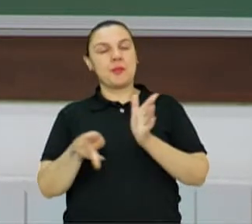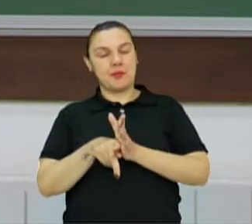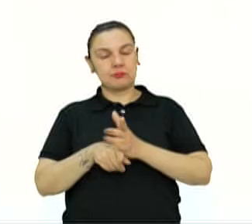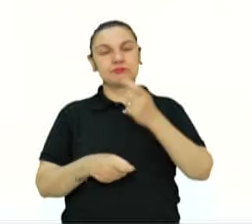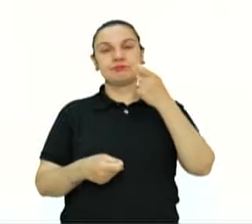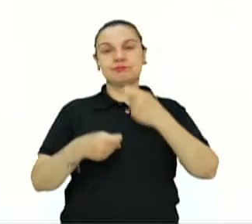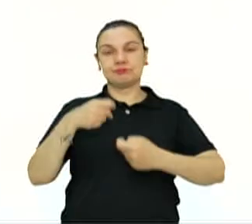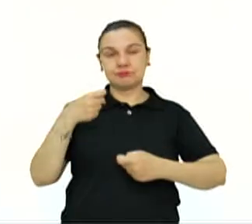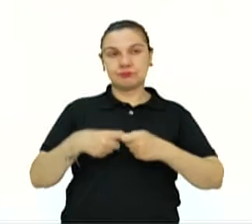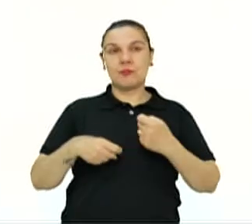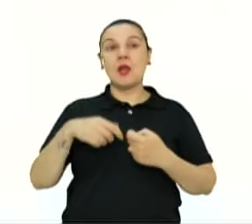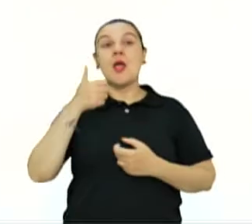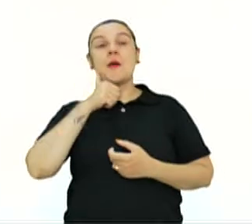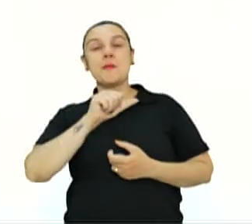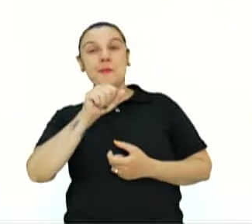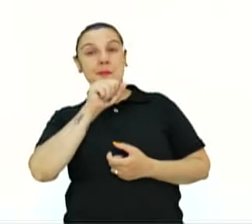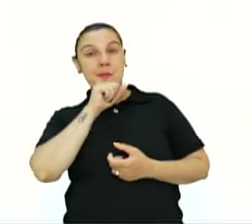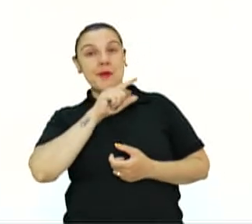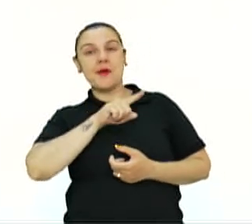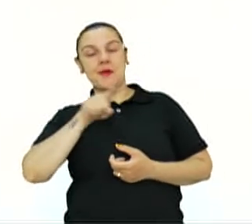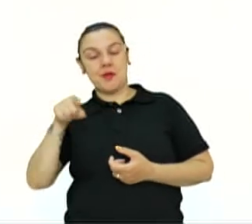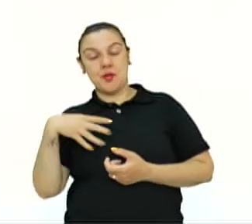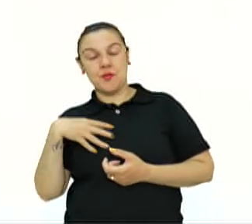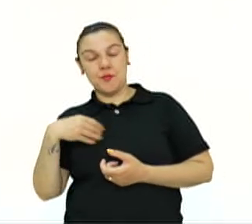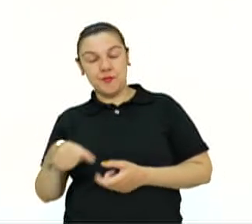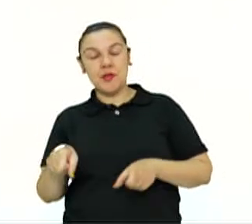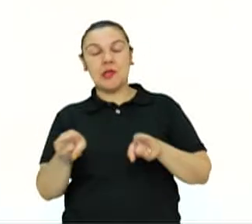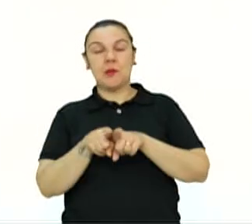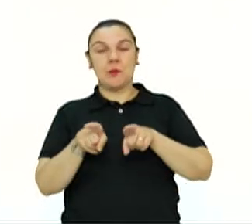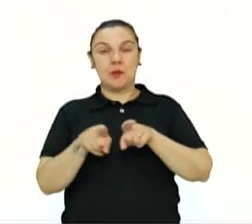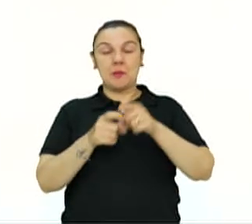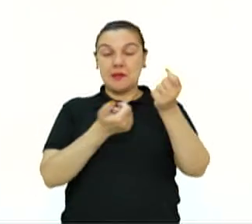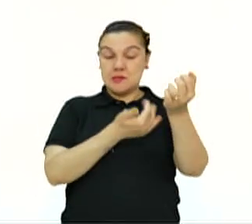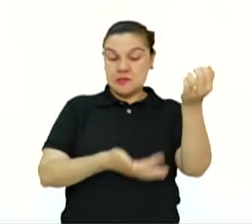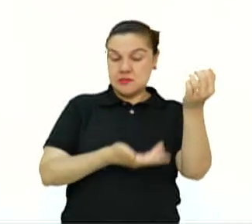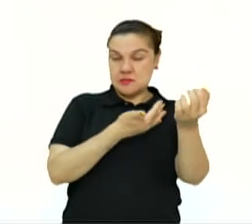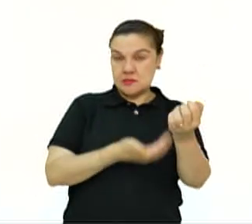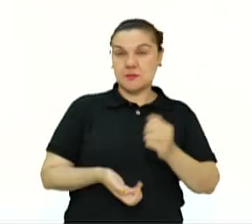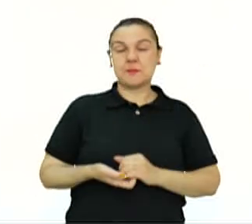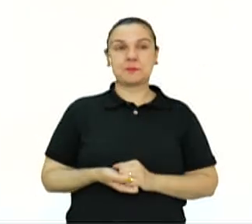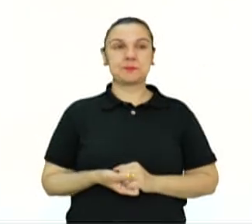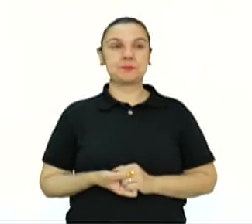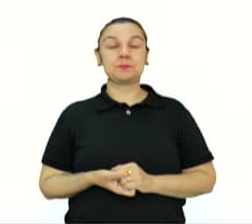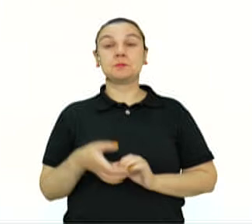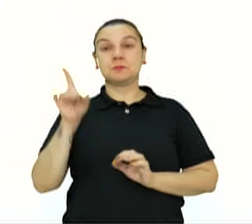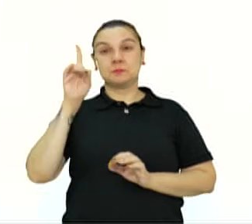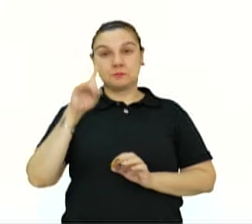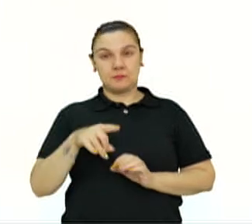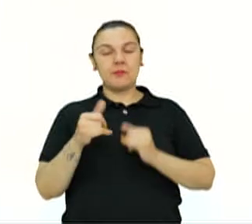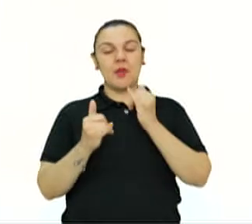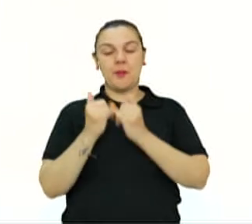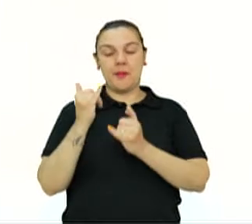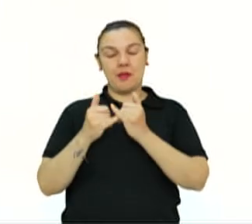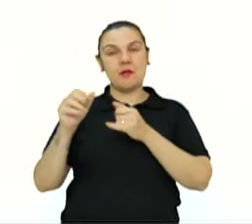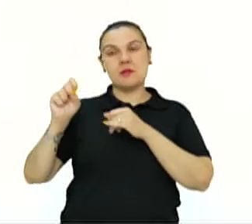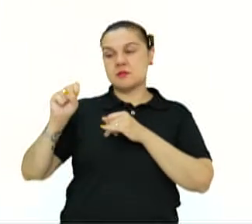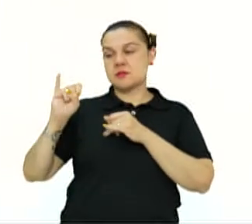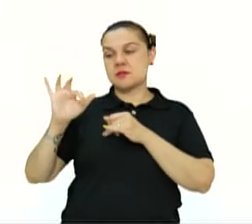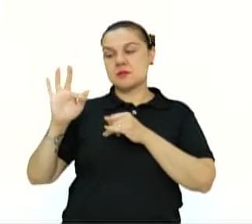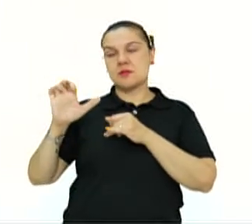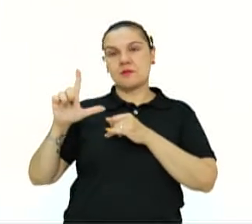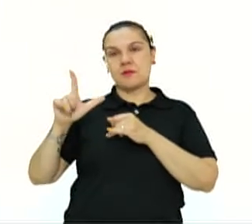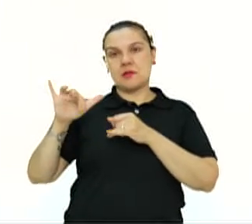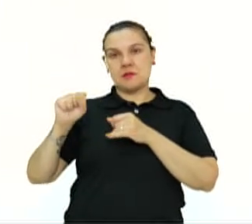né, por contato sexual, pode ser pelo sangue, ou pode ser ainda da mãe para o filho também, tá? Então é bem parecido com a sífilis, a forma